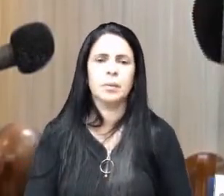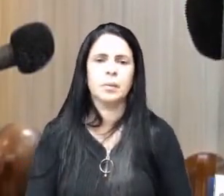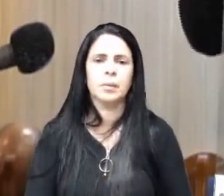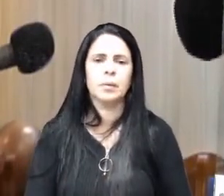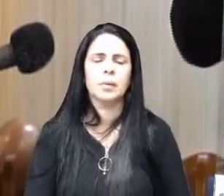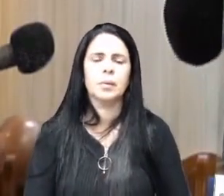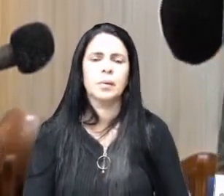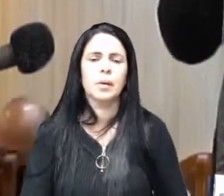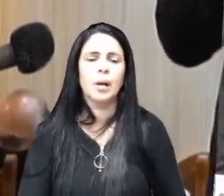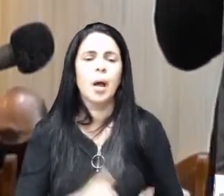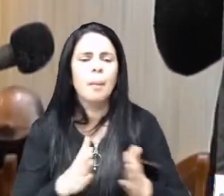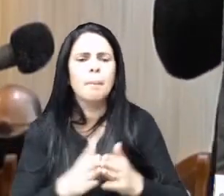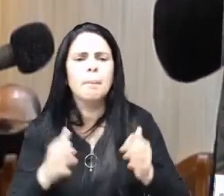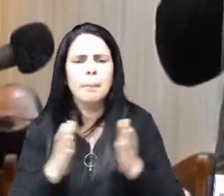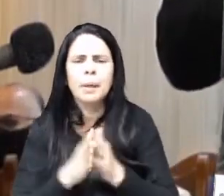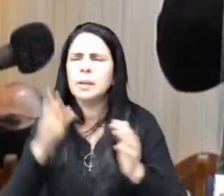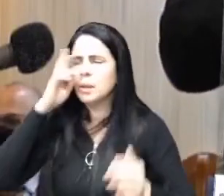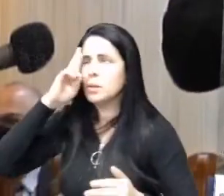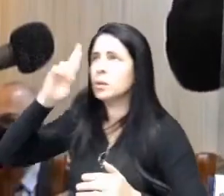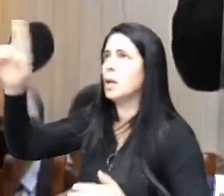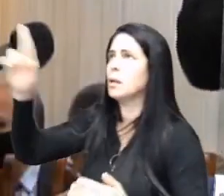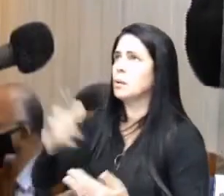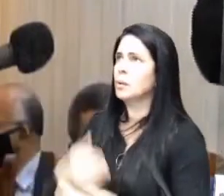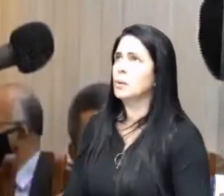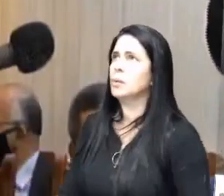está fraco, diga: pedi ao Senhor